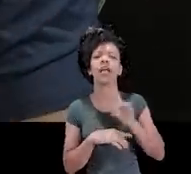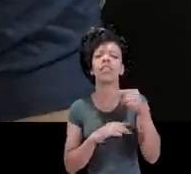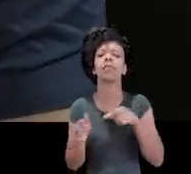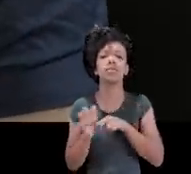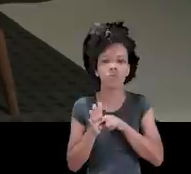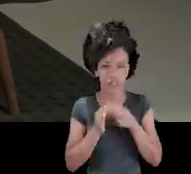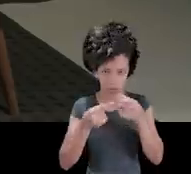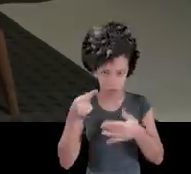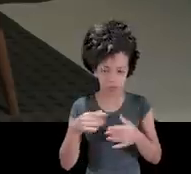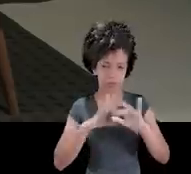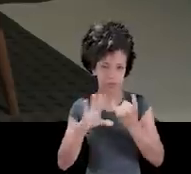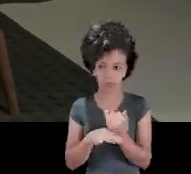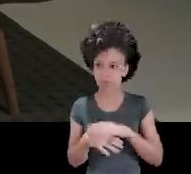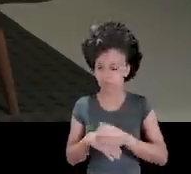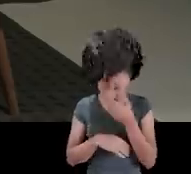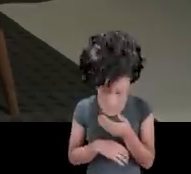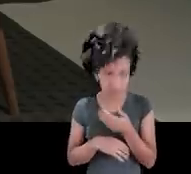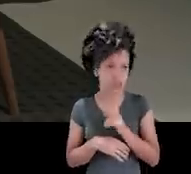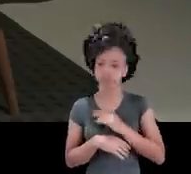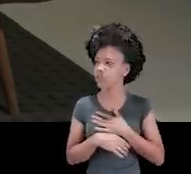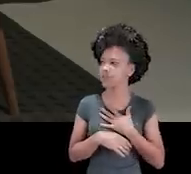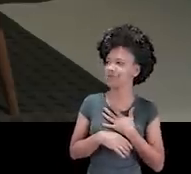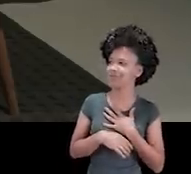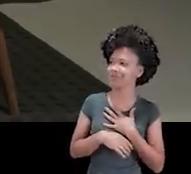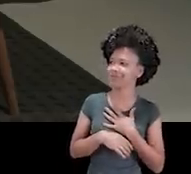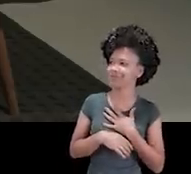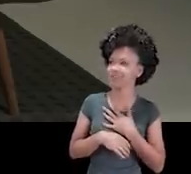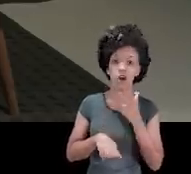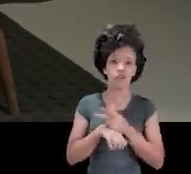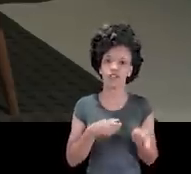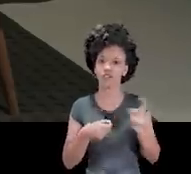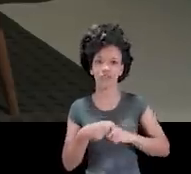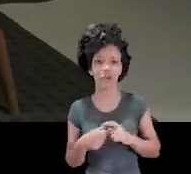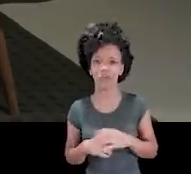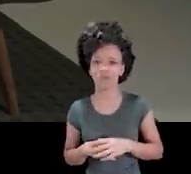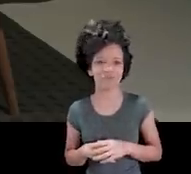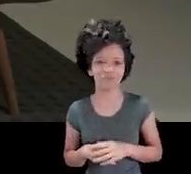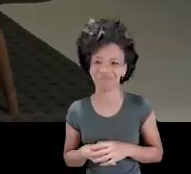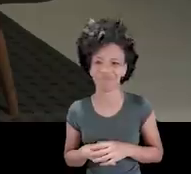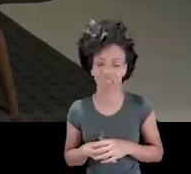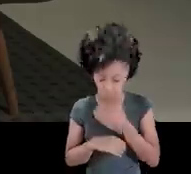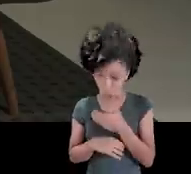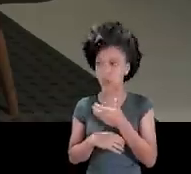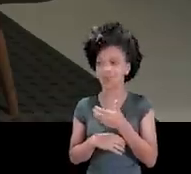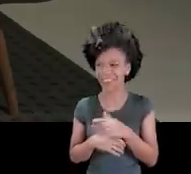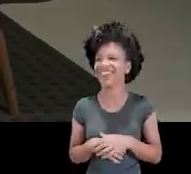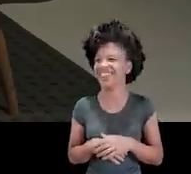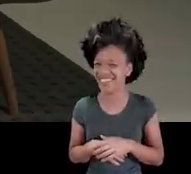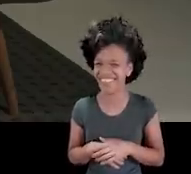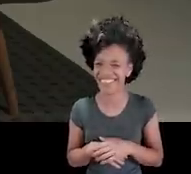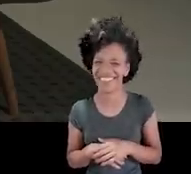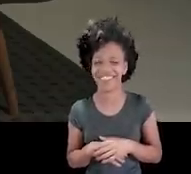busca. Bicho, o cara espirrou e morreu. Covid voltou. Por esse espirro, o Covid voltou.